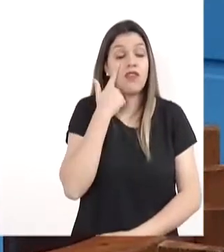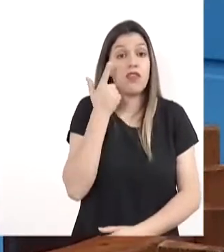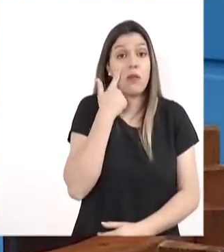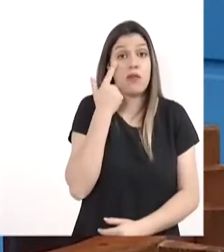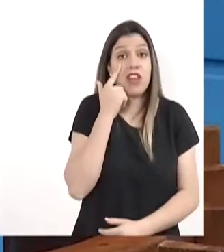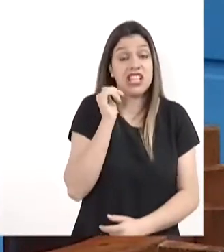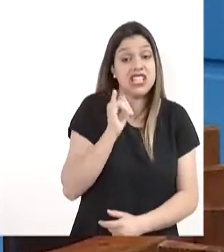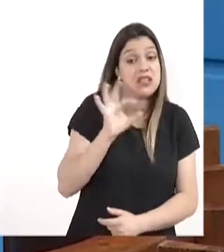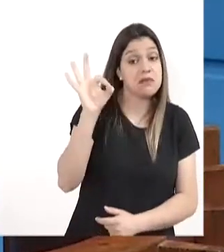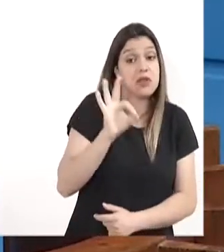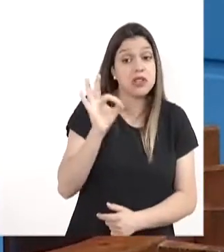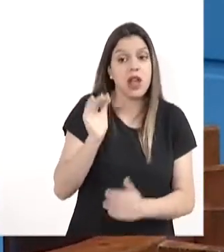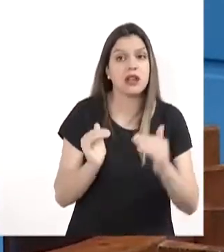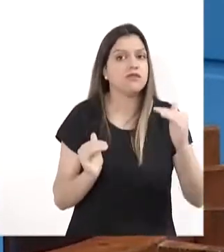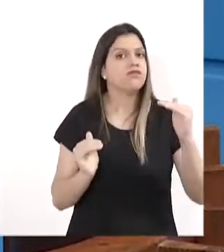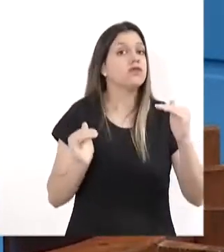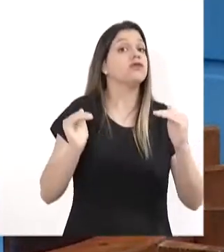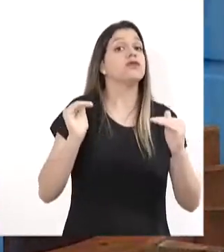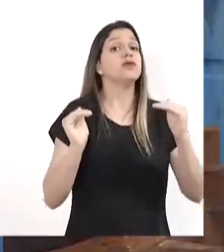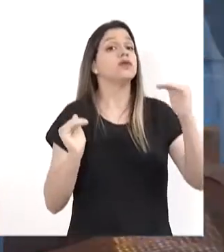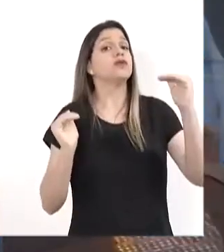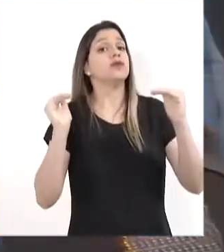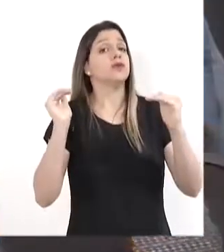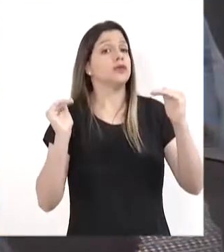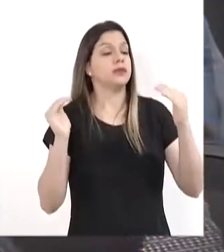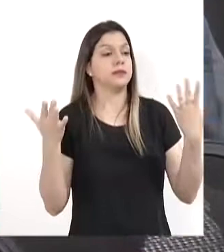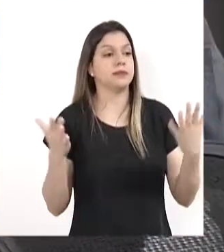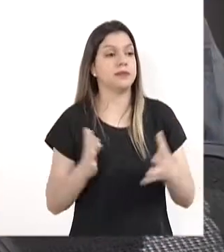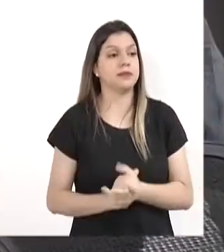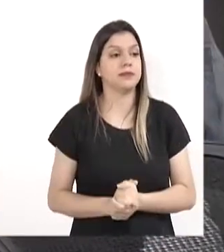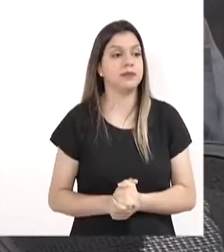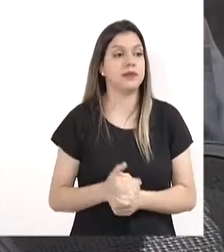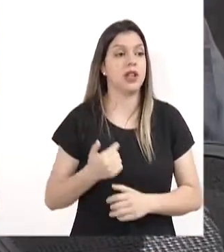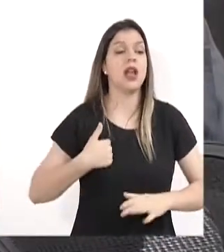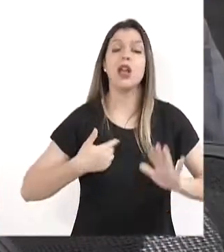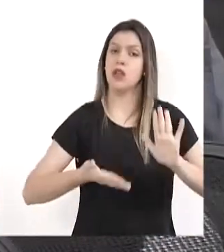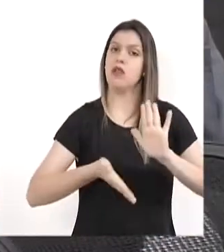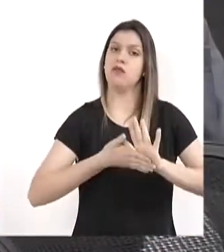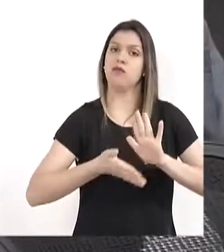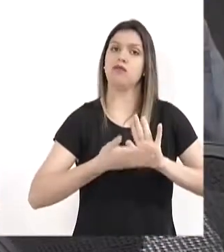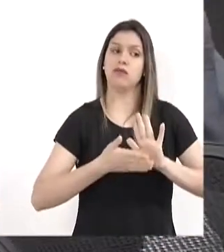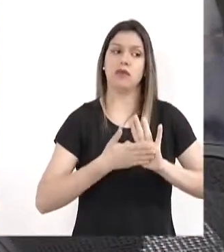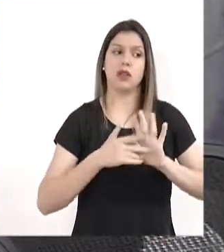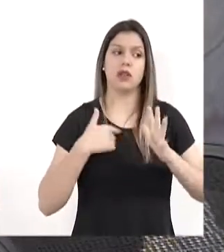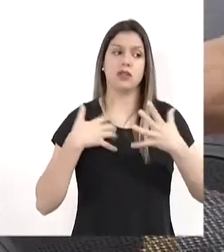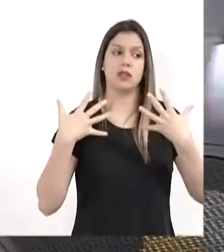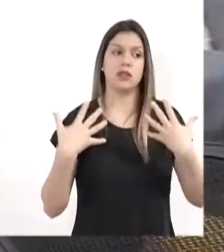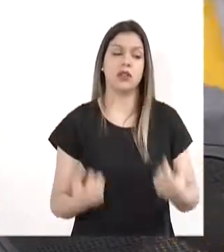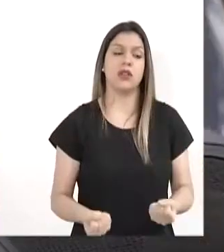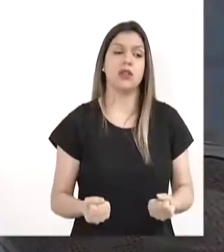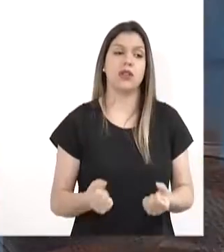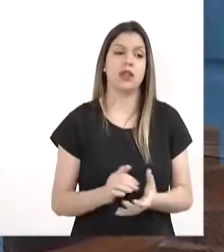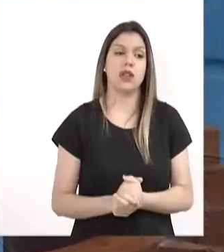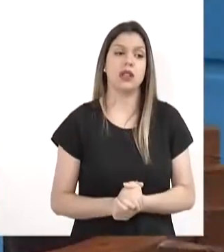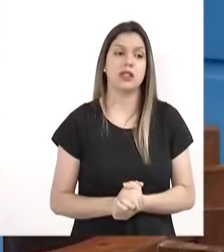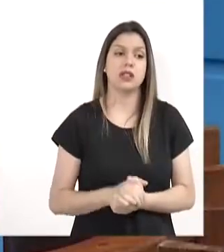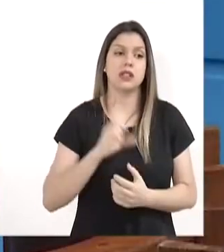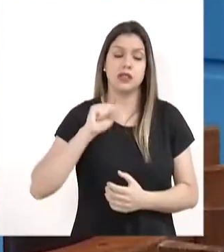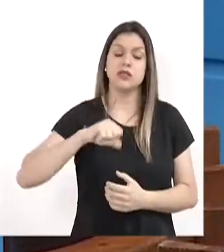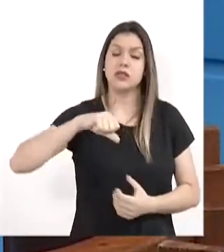essa é a discussão meritória aqui, de mérito, eu me proponho. Façamos um pedido de vista e esse